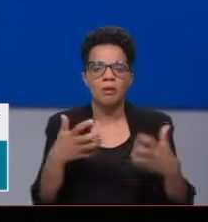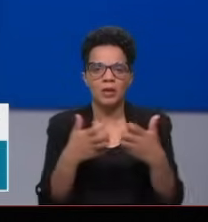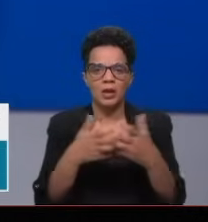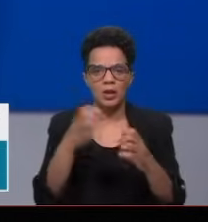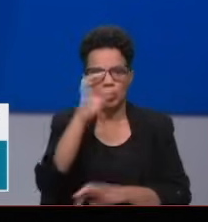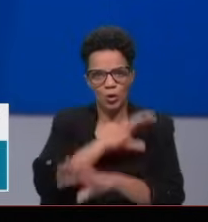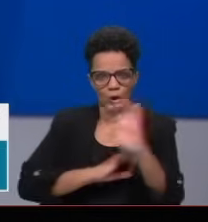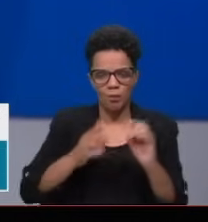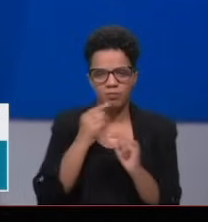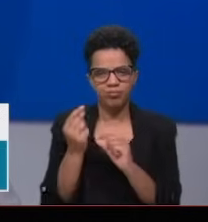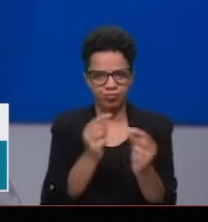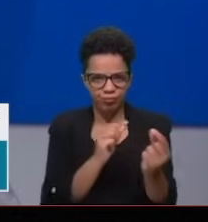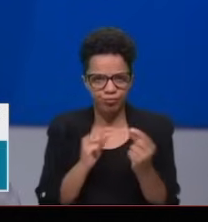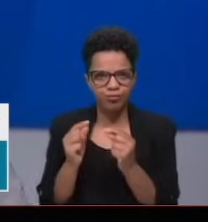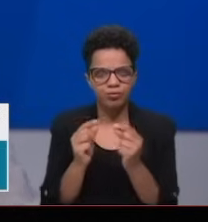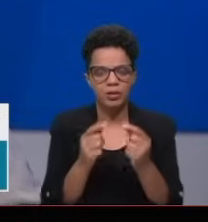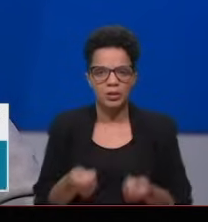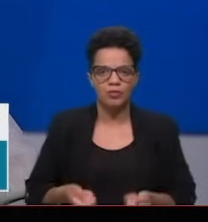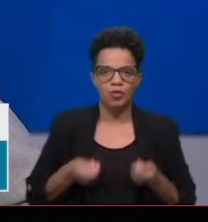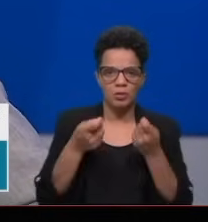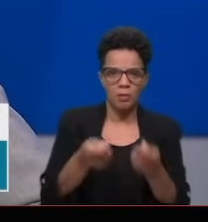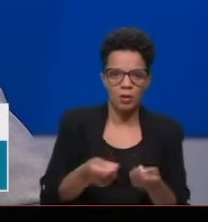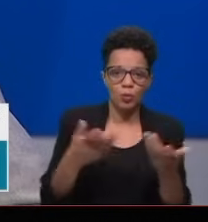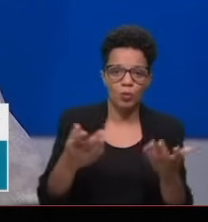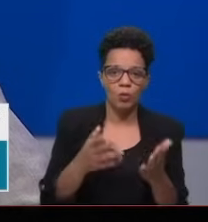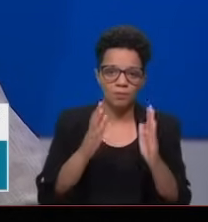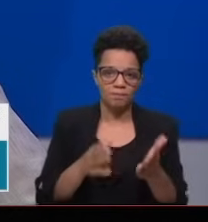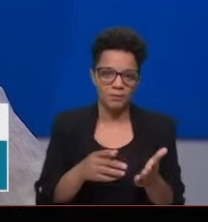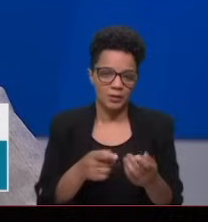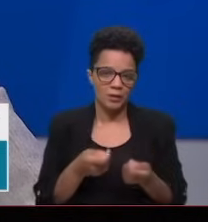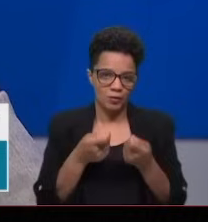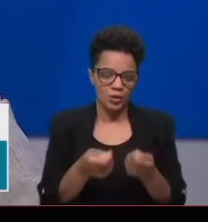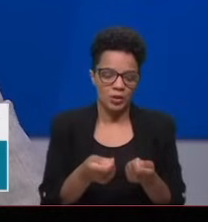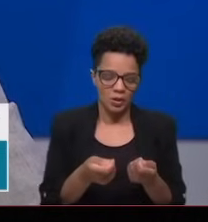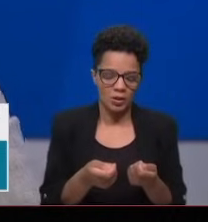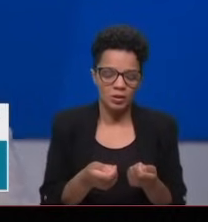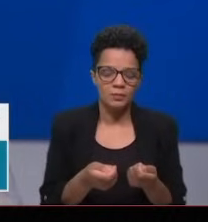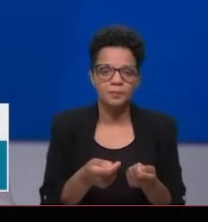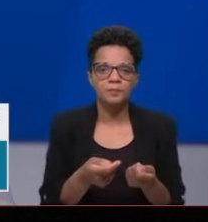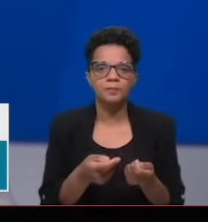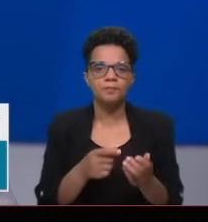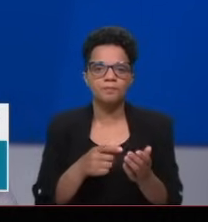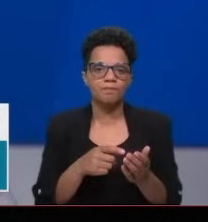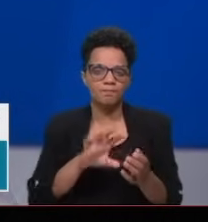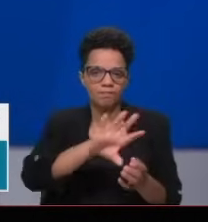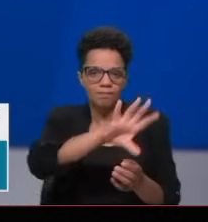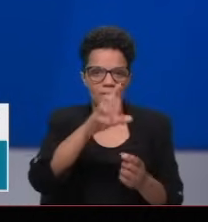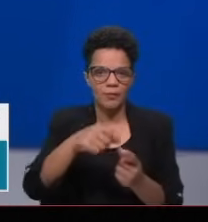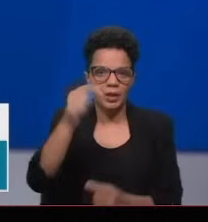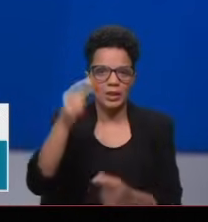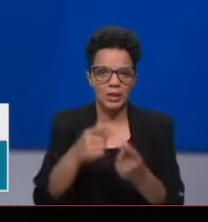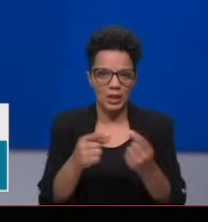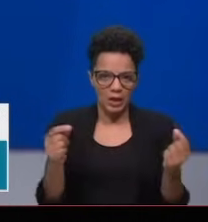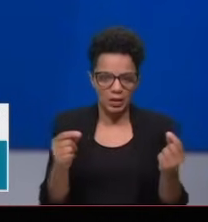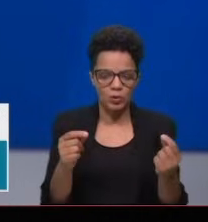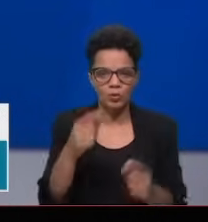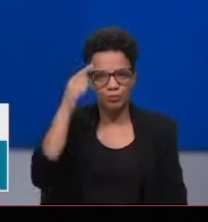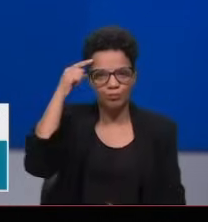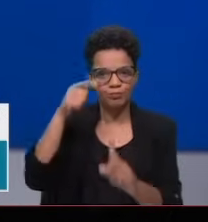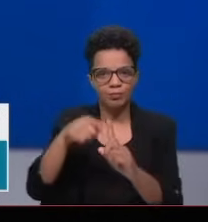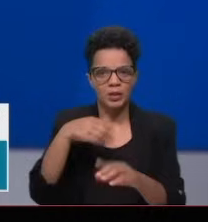muito sem discutido então o investimento uma necessidade de investimento eh dos países da Nato em particular com uma meta de até